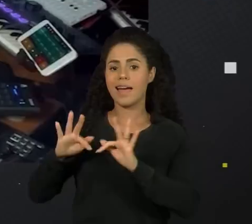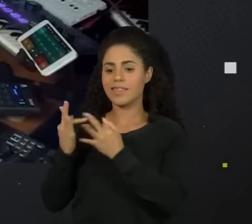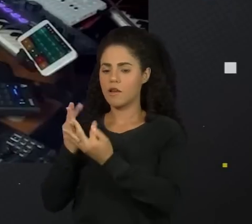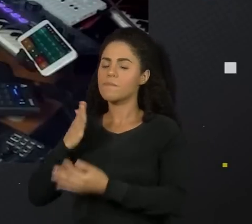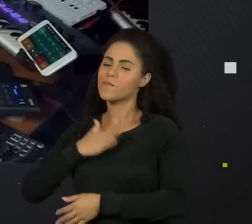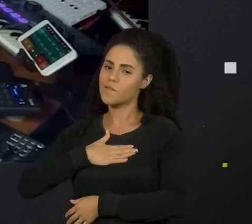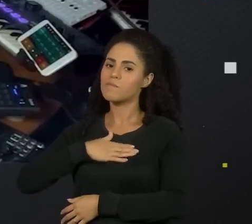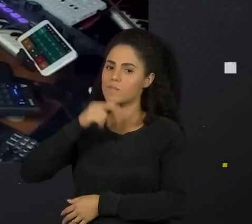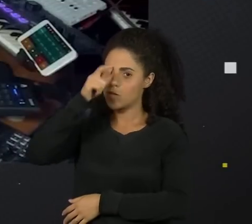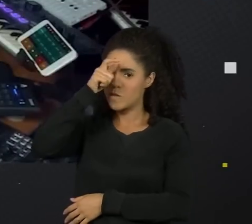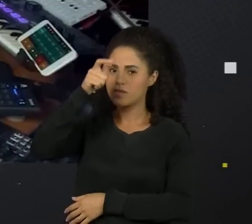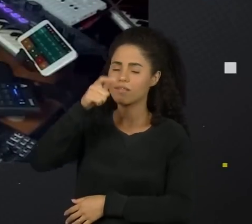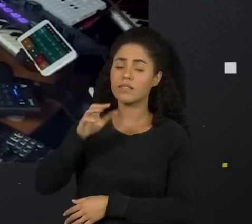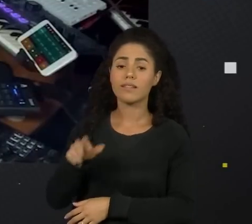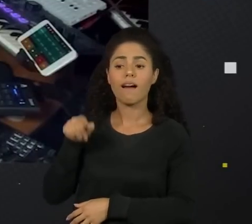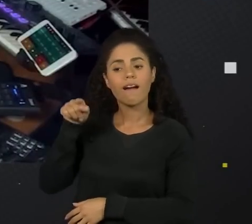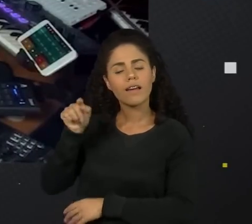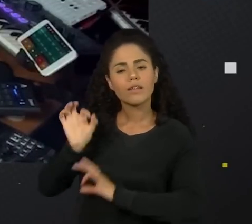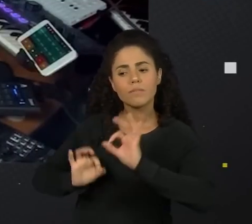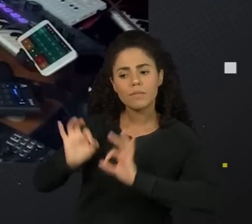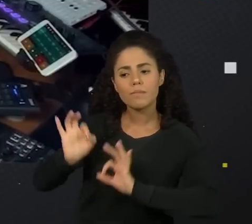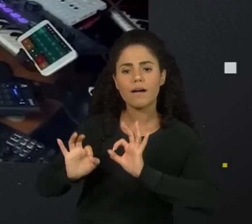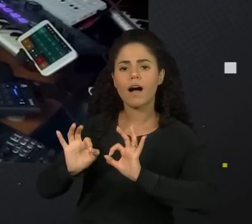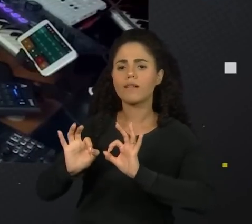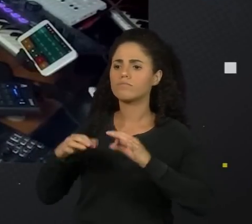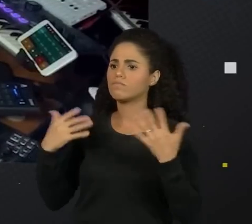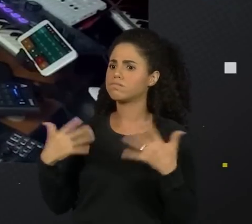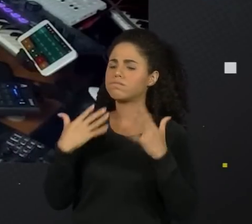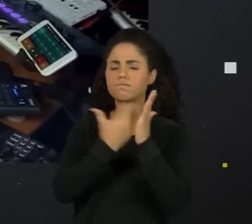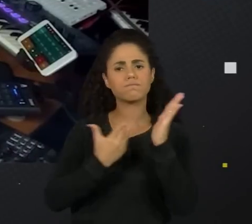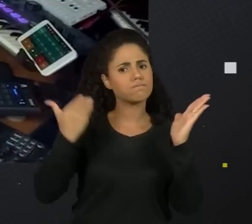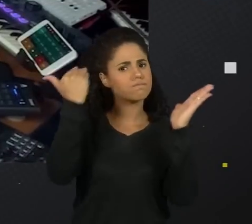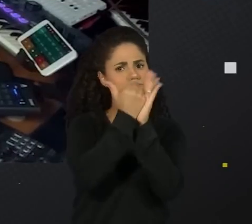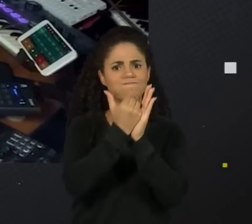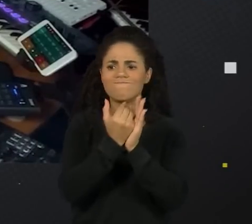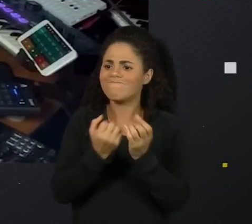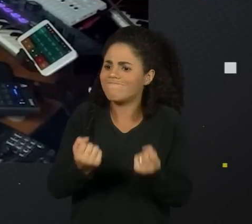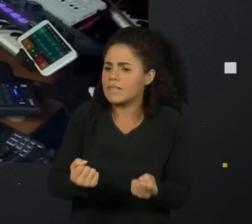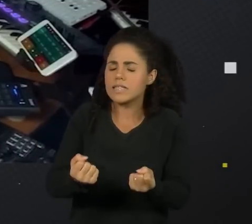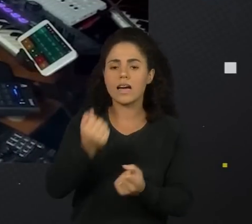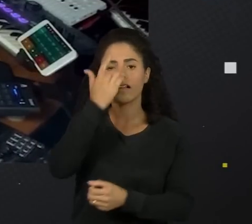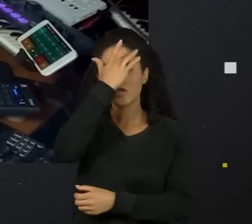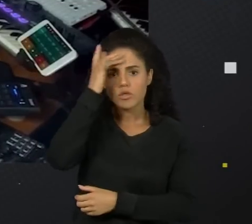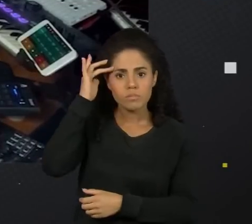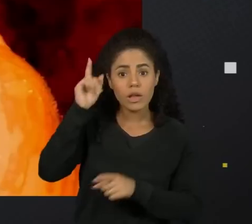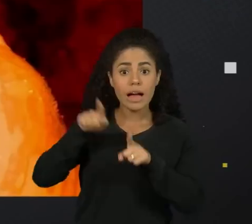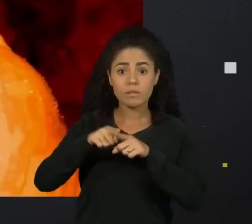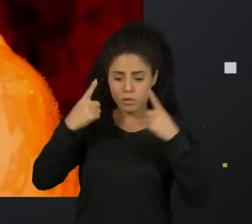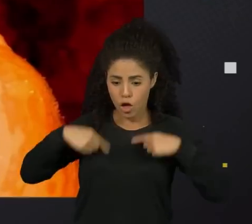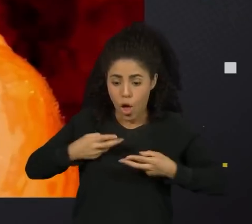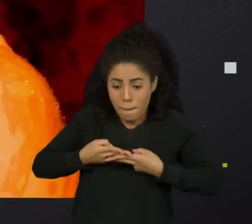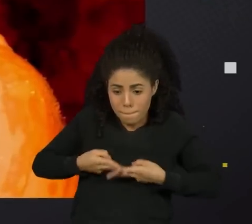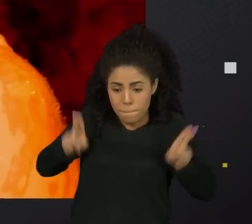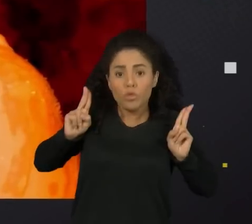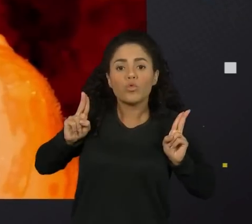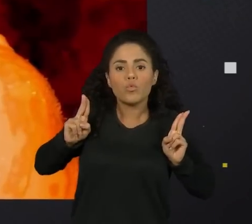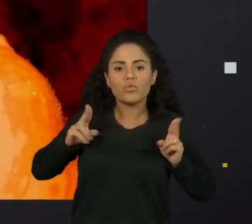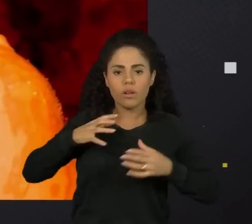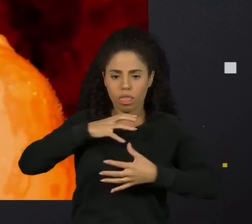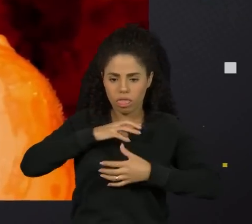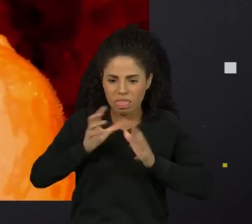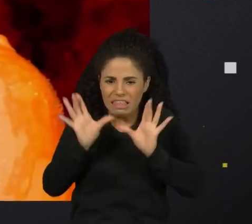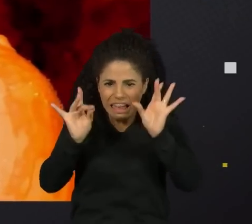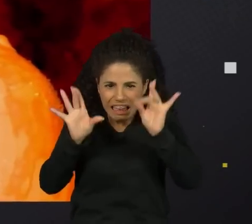coincidência. E assim, era um espetáculo radical, intenso, os atores eram nus, cobertos de